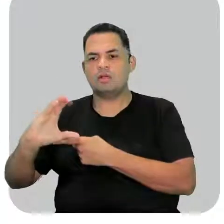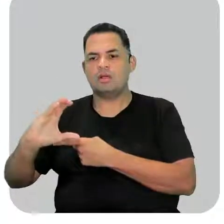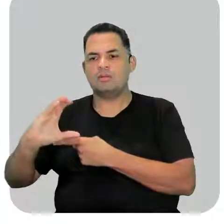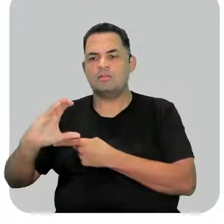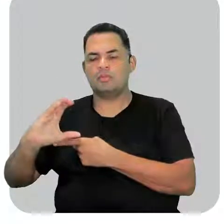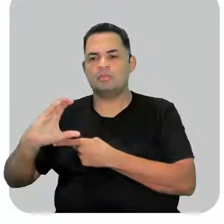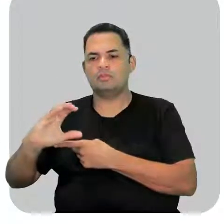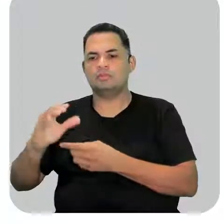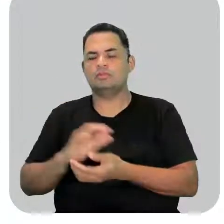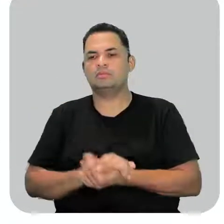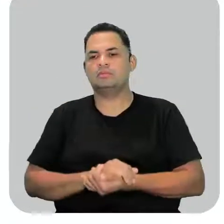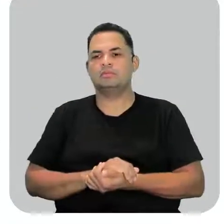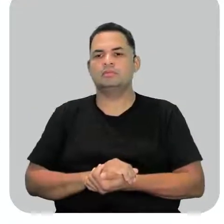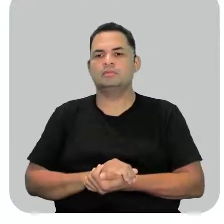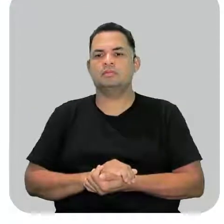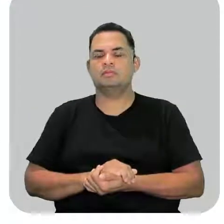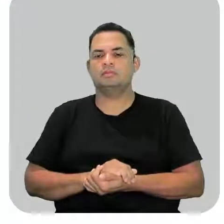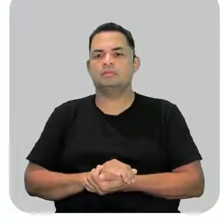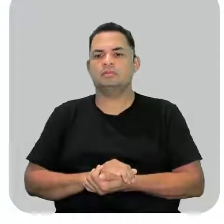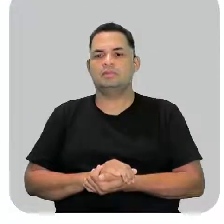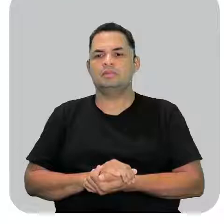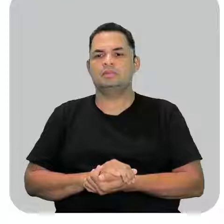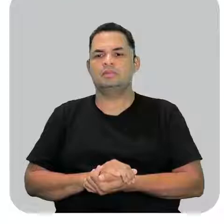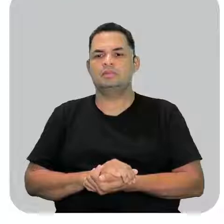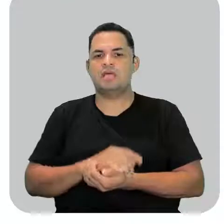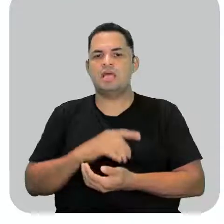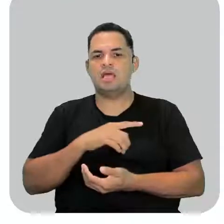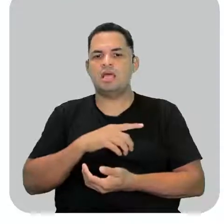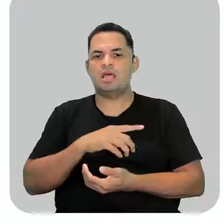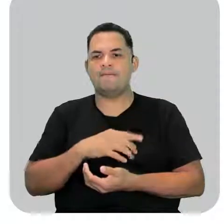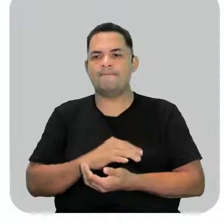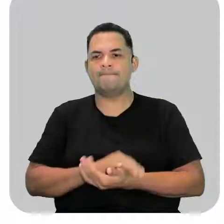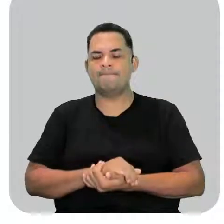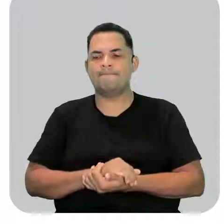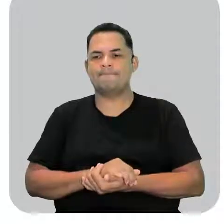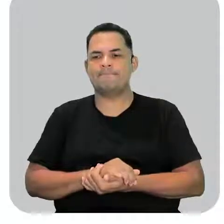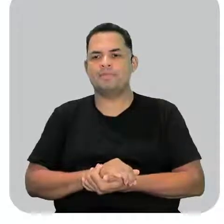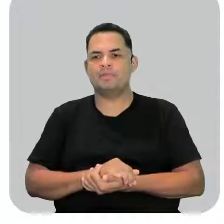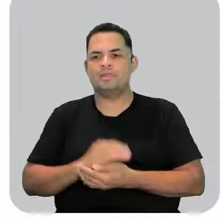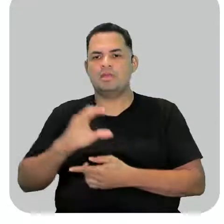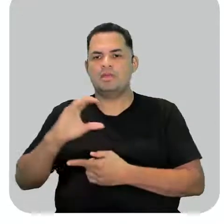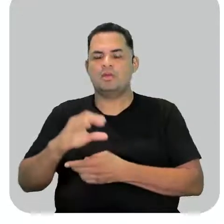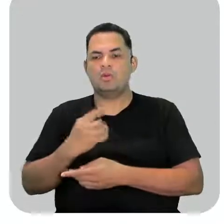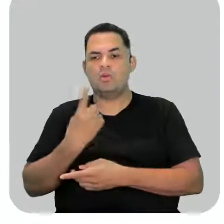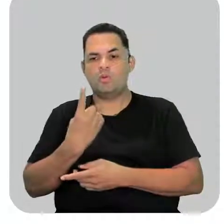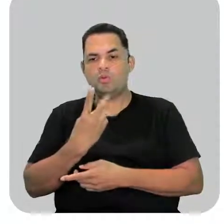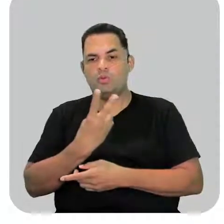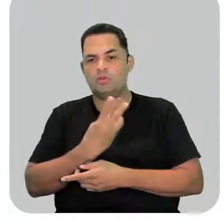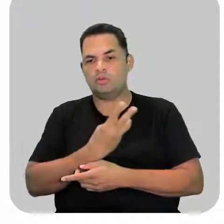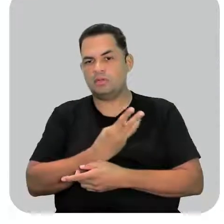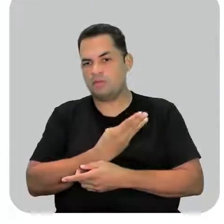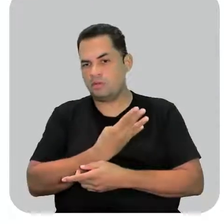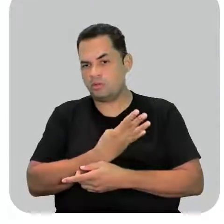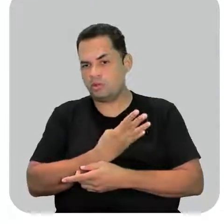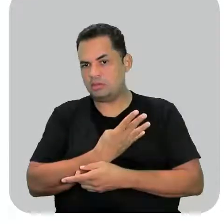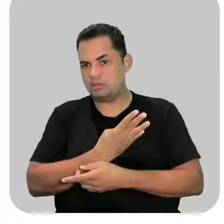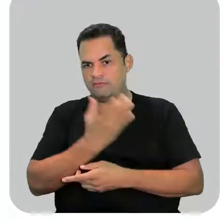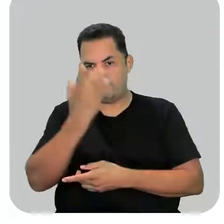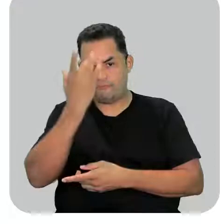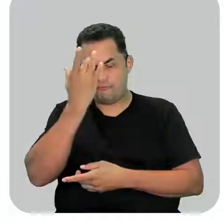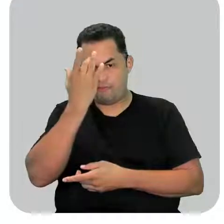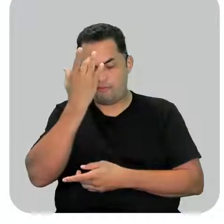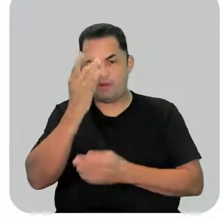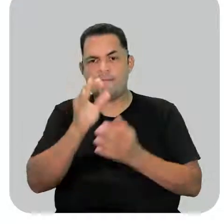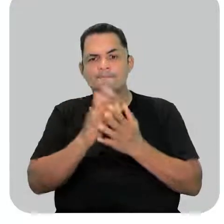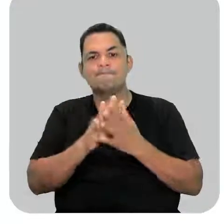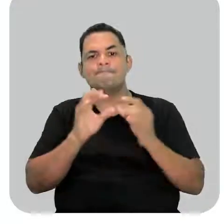já sei, só por aqui, que eu vou ter uma fórmula molecular que vai ter 1, 2, 3,